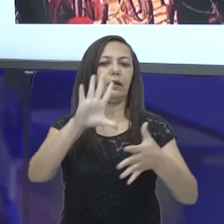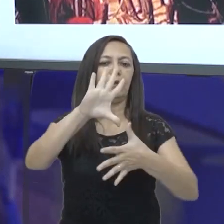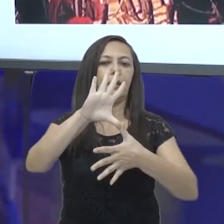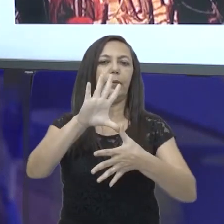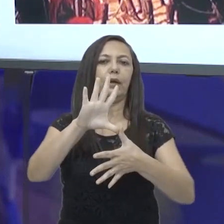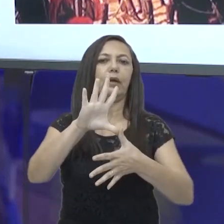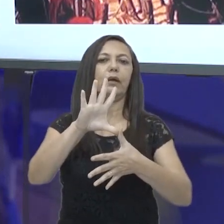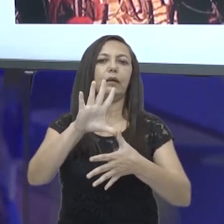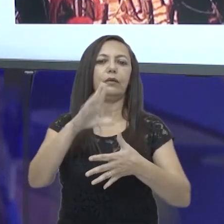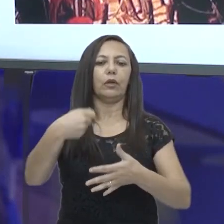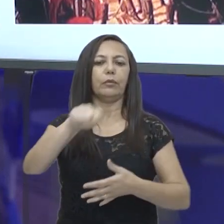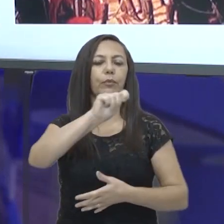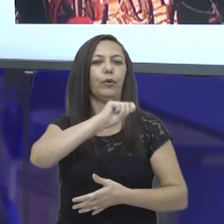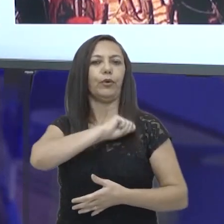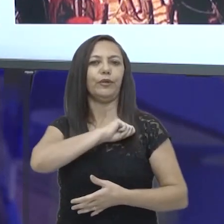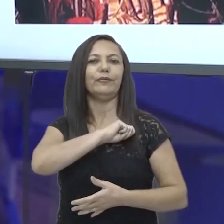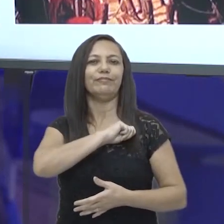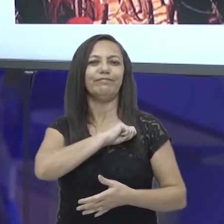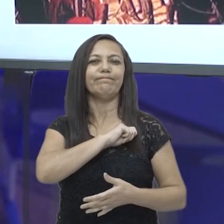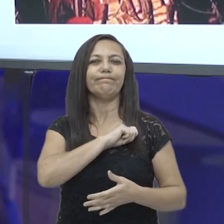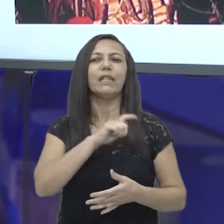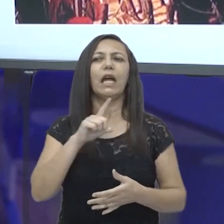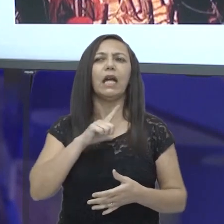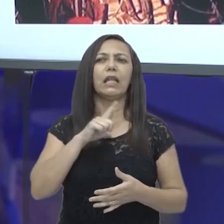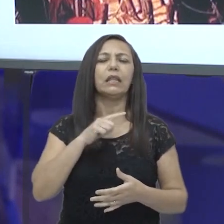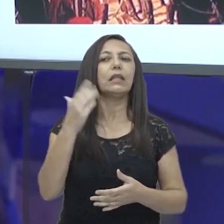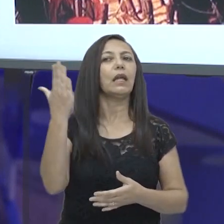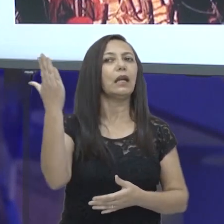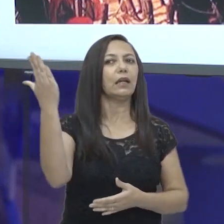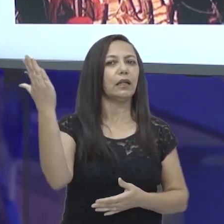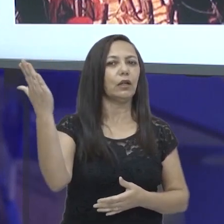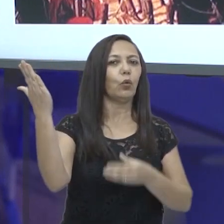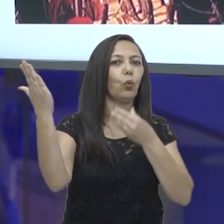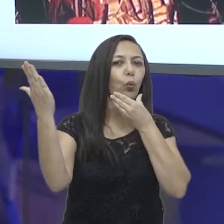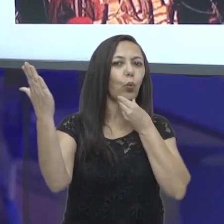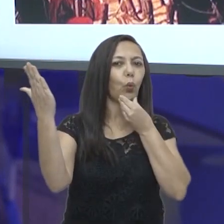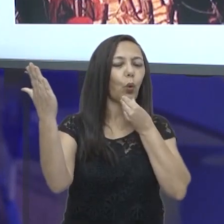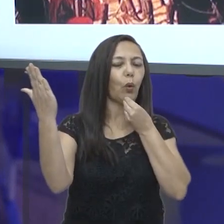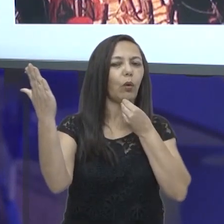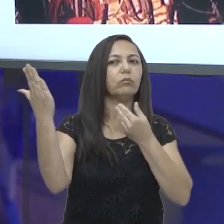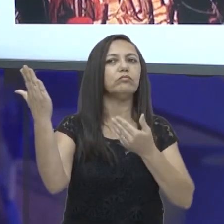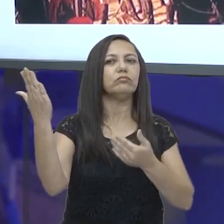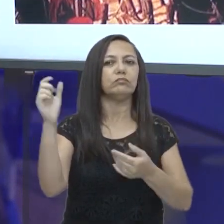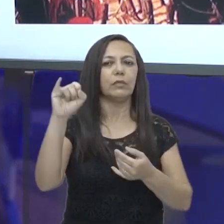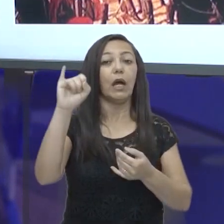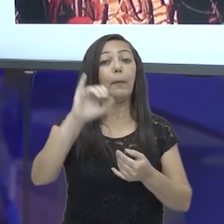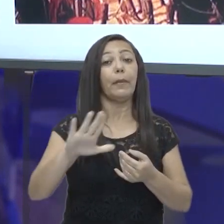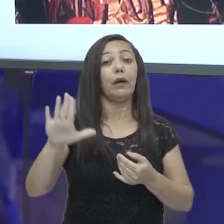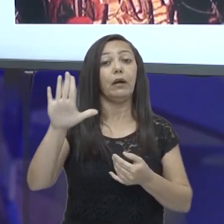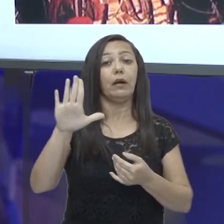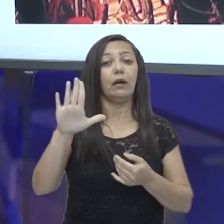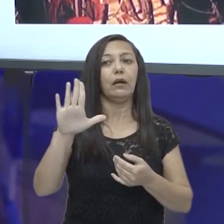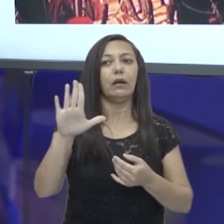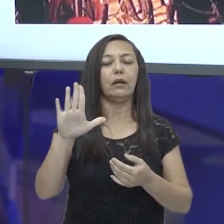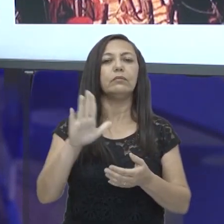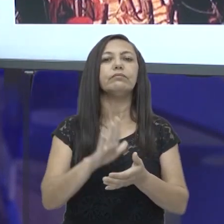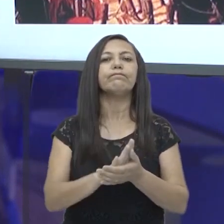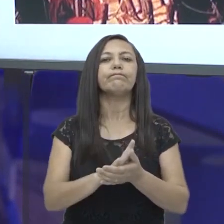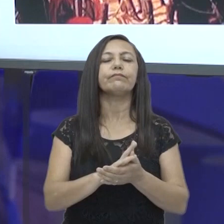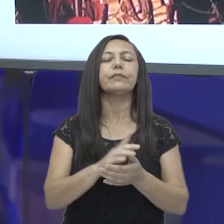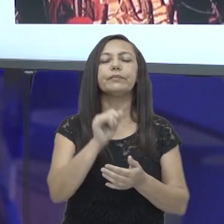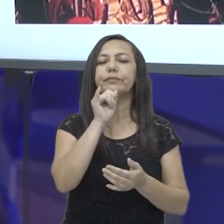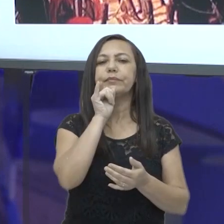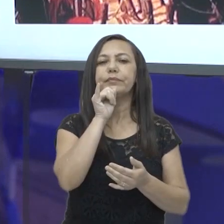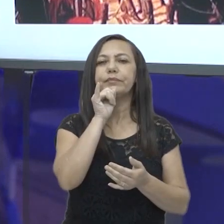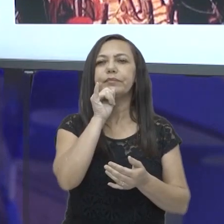América Espanhola. Nós temos aqui a foto de Simão Bolívar, tá certo? Que, bebendo da